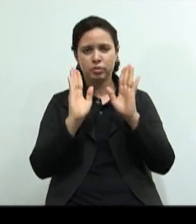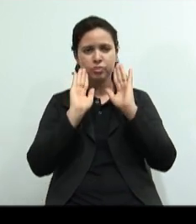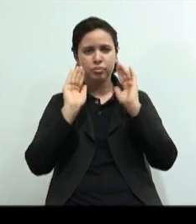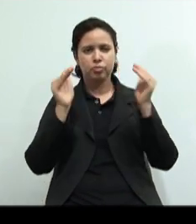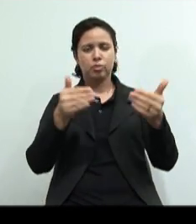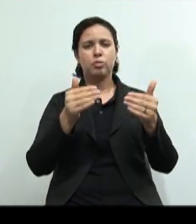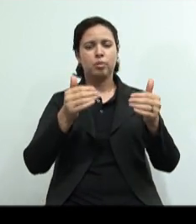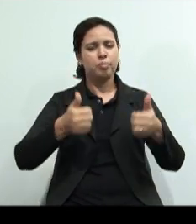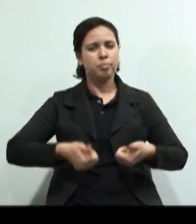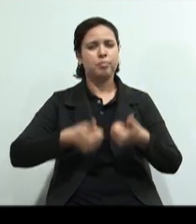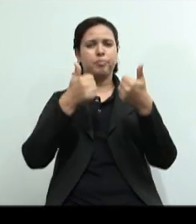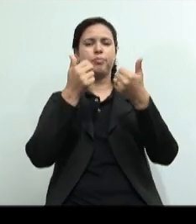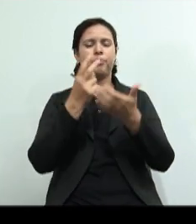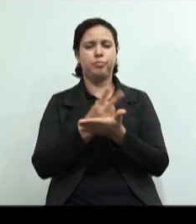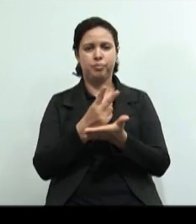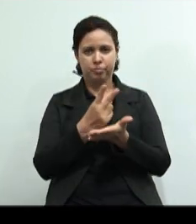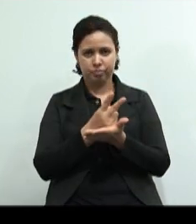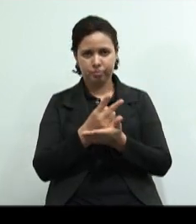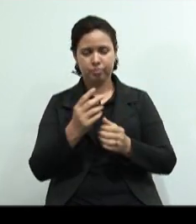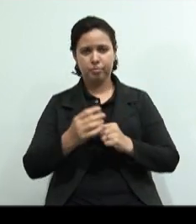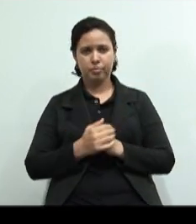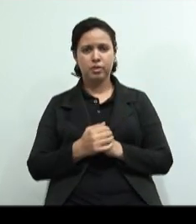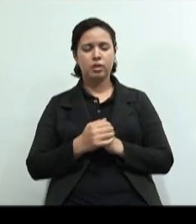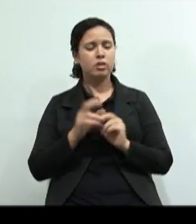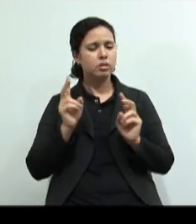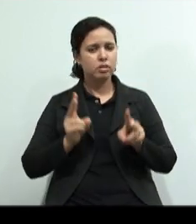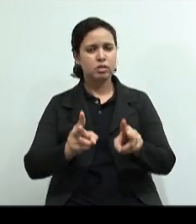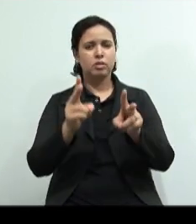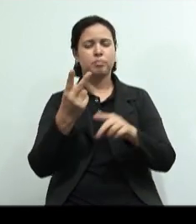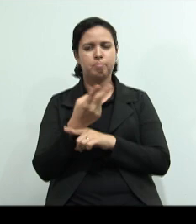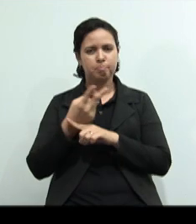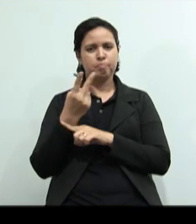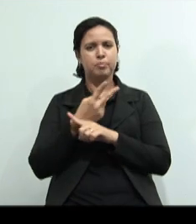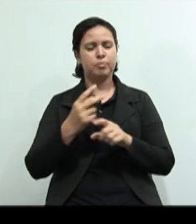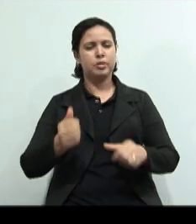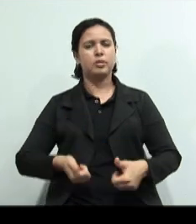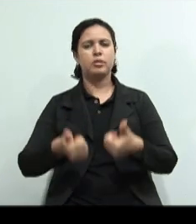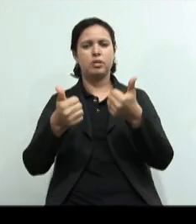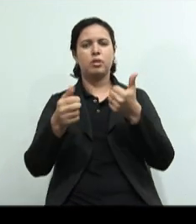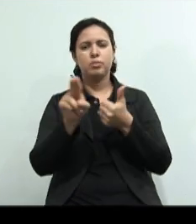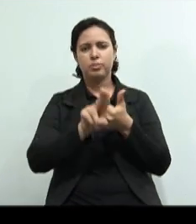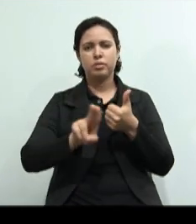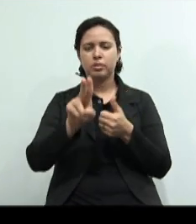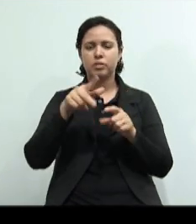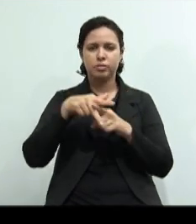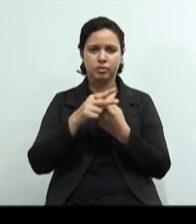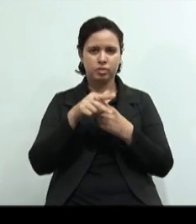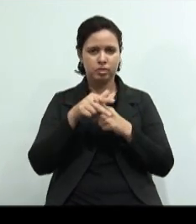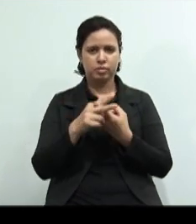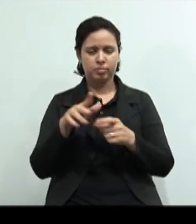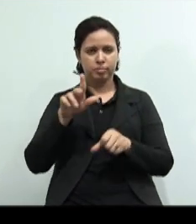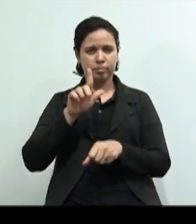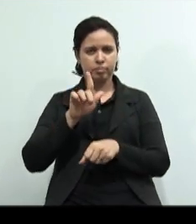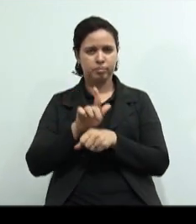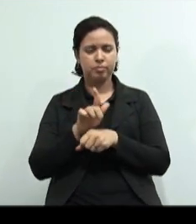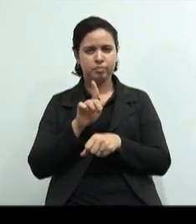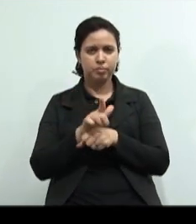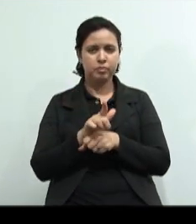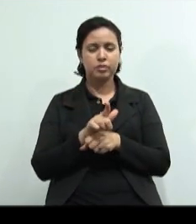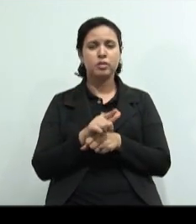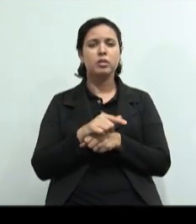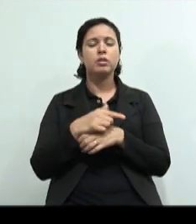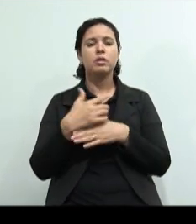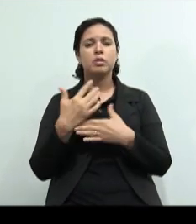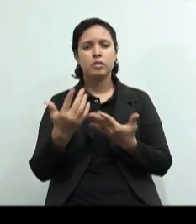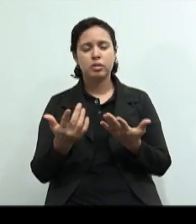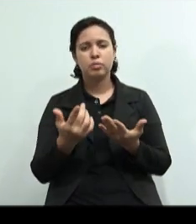de melhorar sempre, né? Sempre buscar melhorar através das ferramentas de gestão. E uma